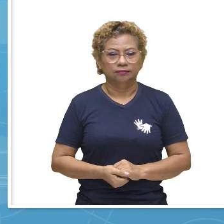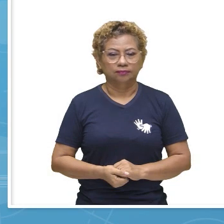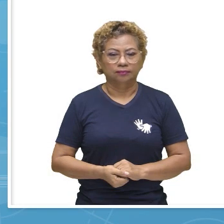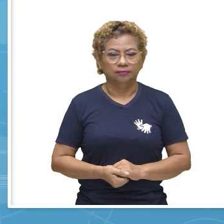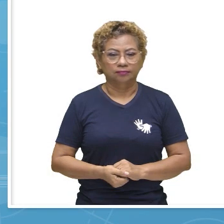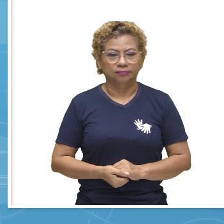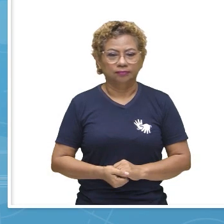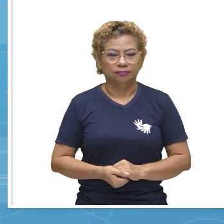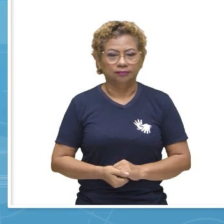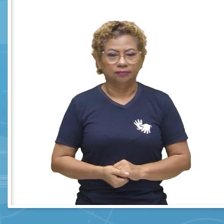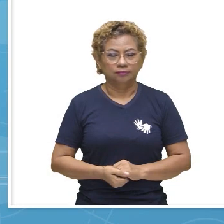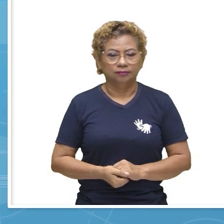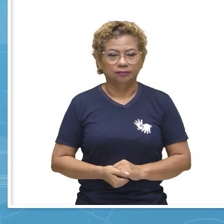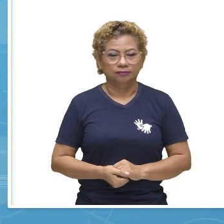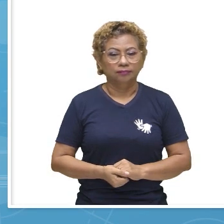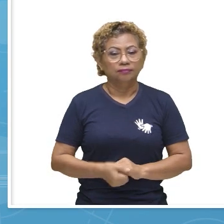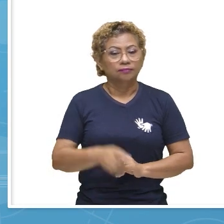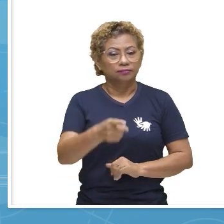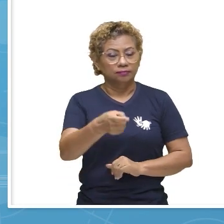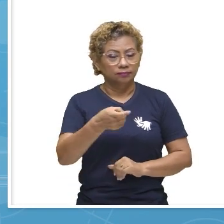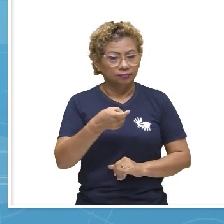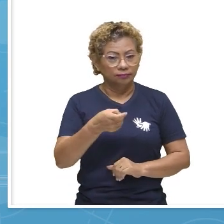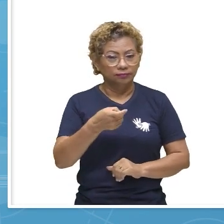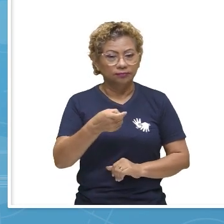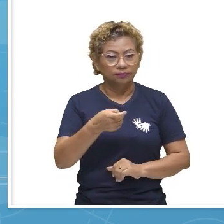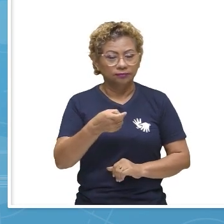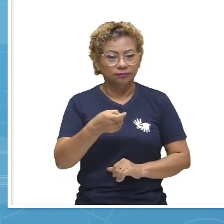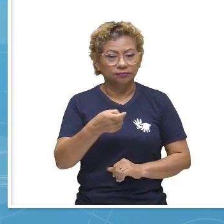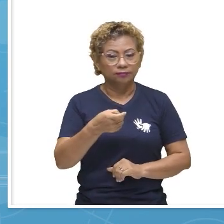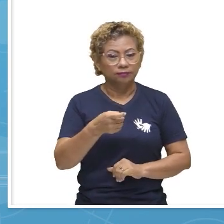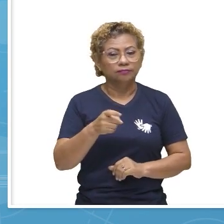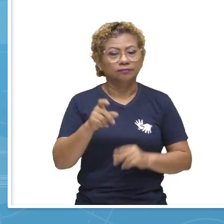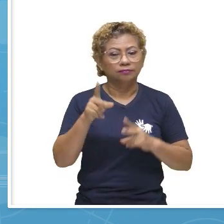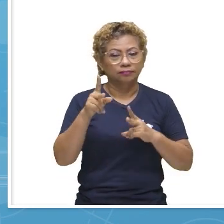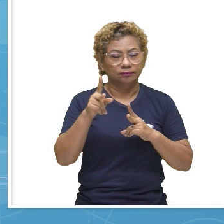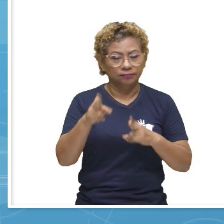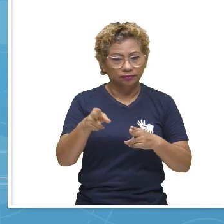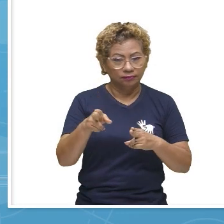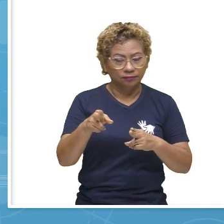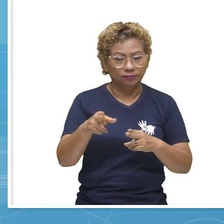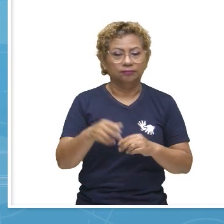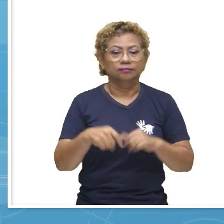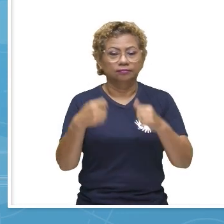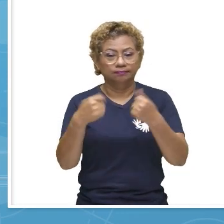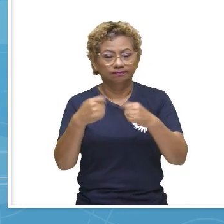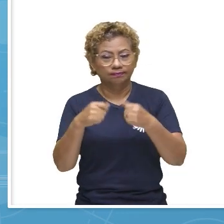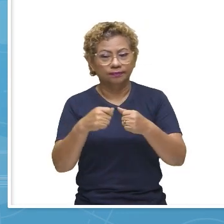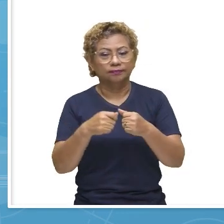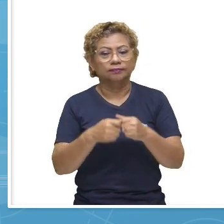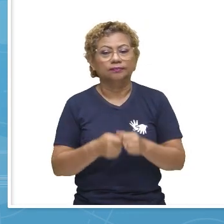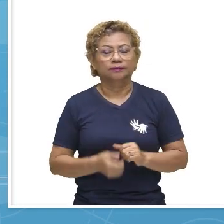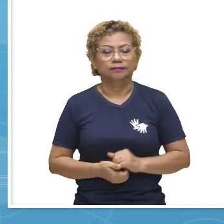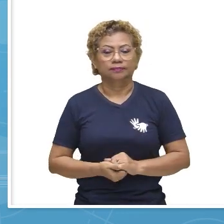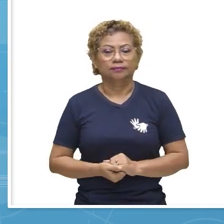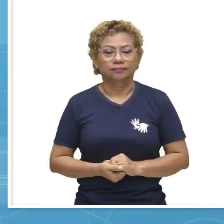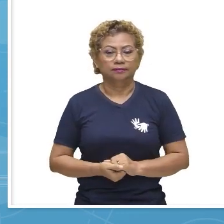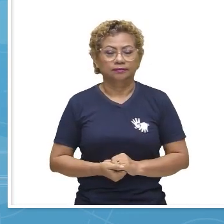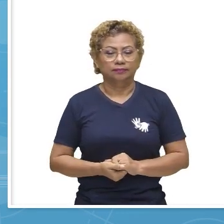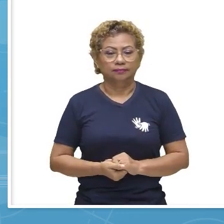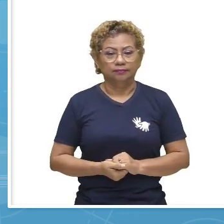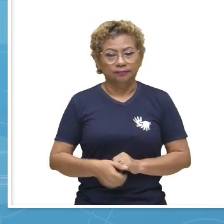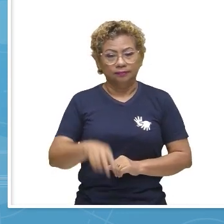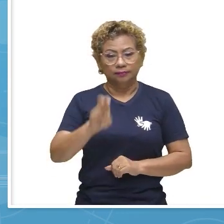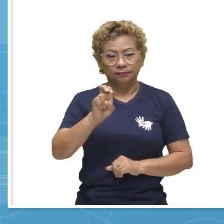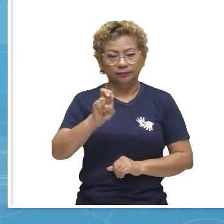1. Aí, o que eu tenho que resolver? Isso aqui, né? E essa operação aqui. Então, menos